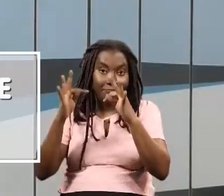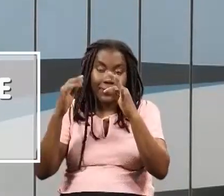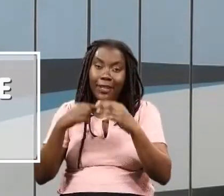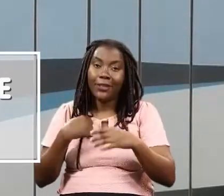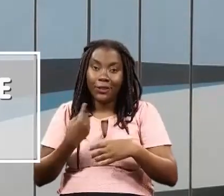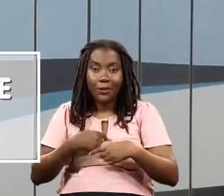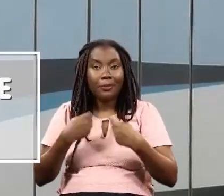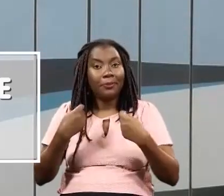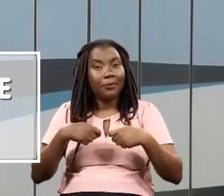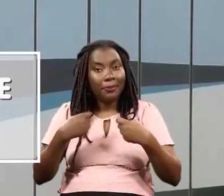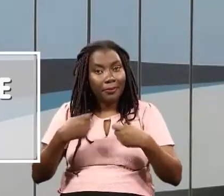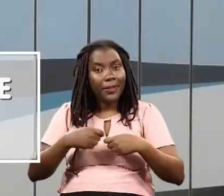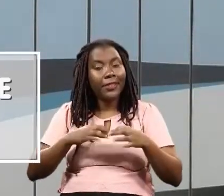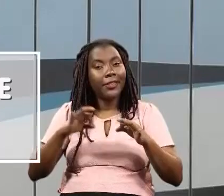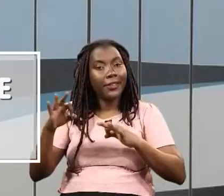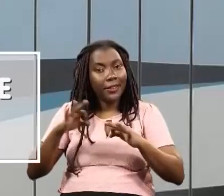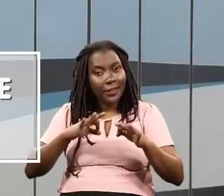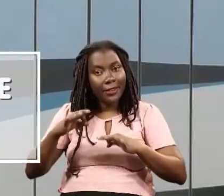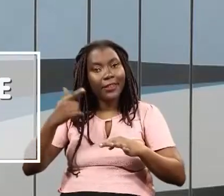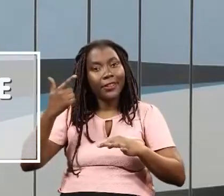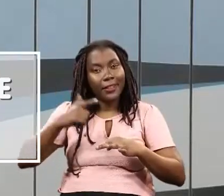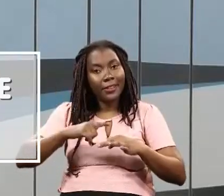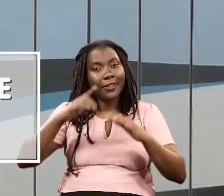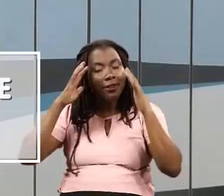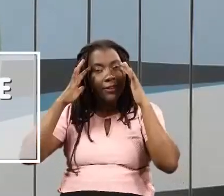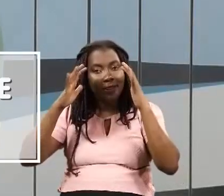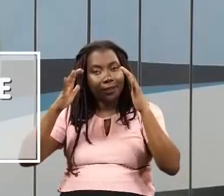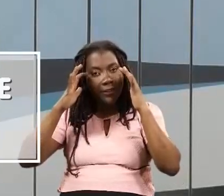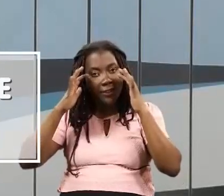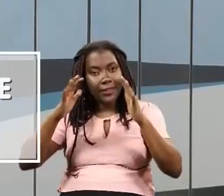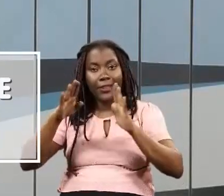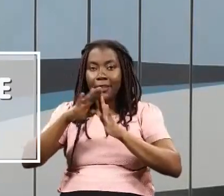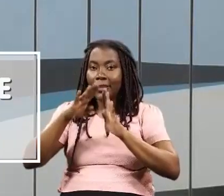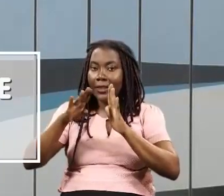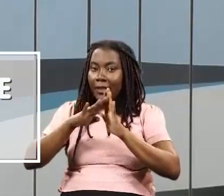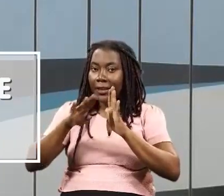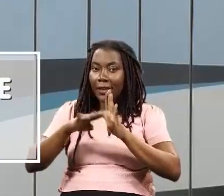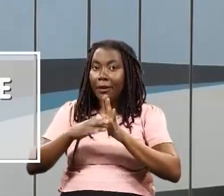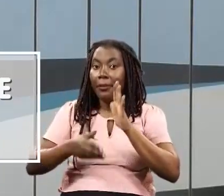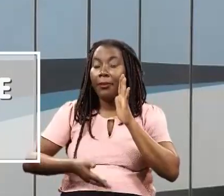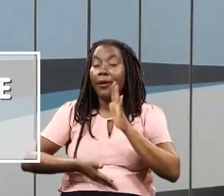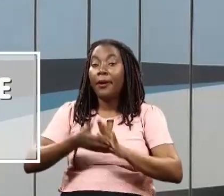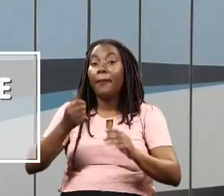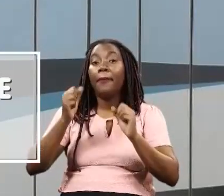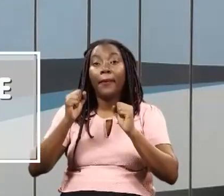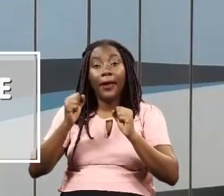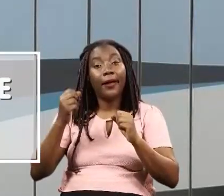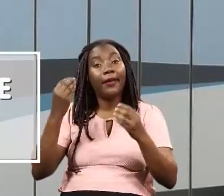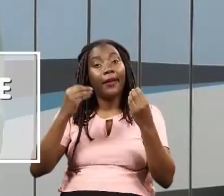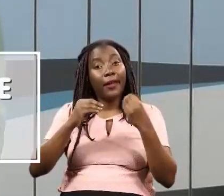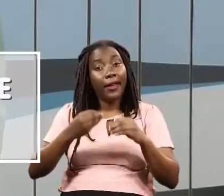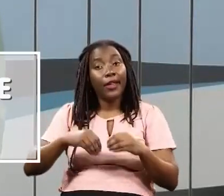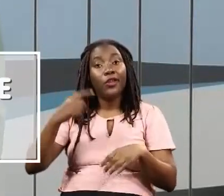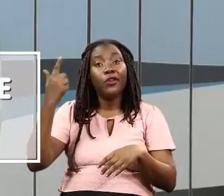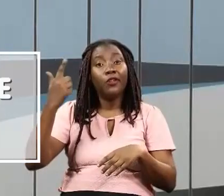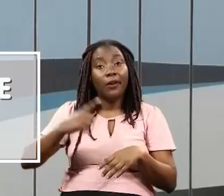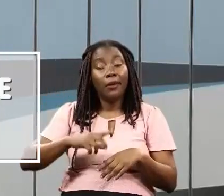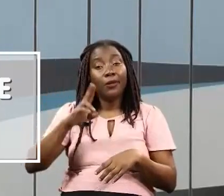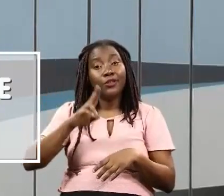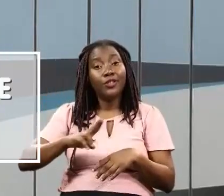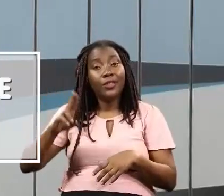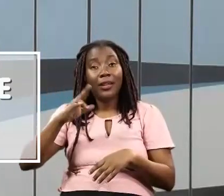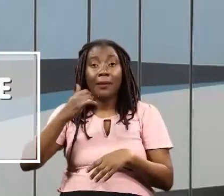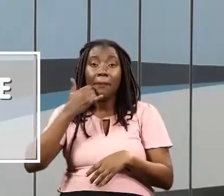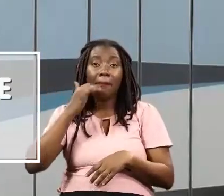precisa reprogramar esse cérebro, né? Desprogramá-lo para que ele possa ser programado novamente para utilizar o celular de um jeito